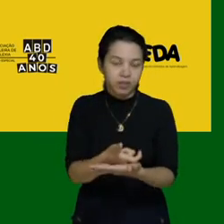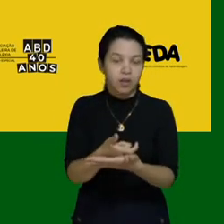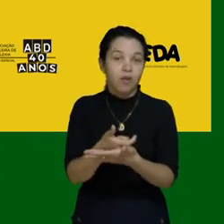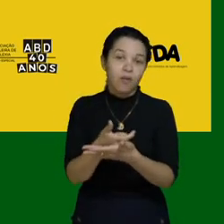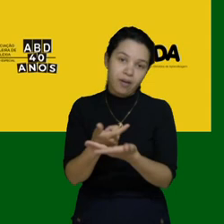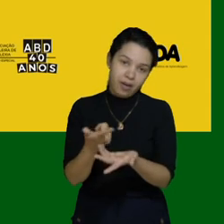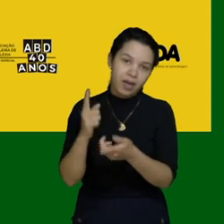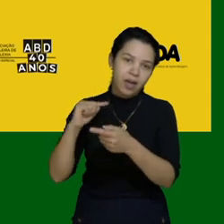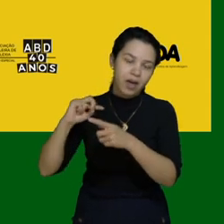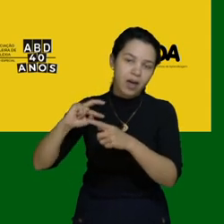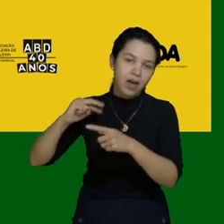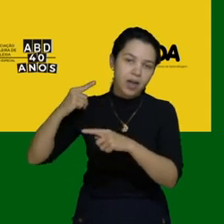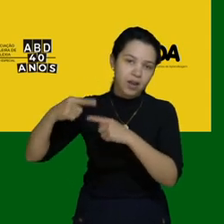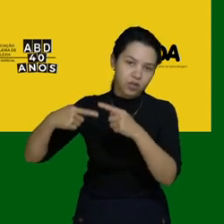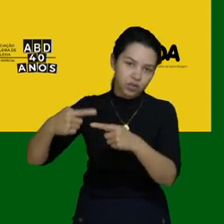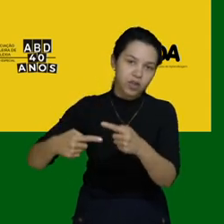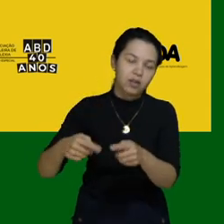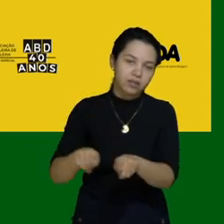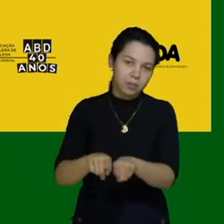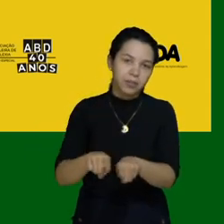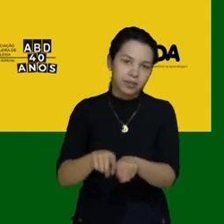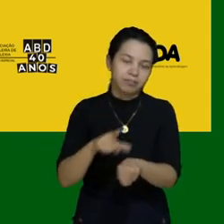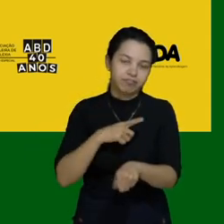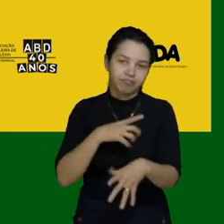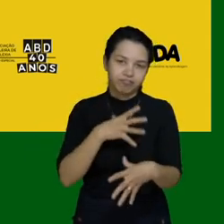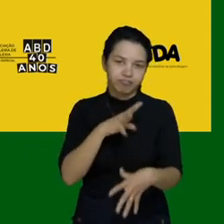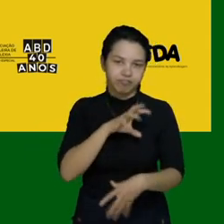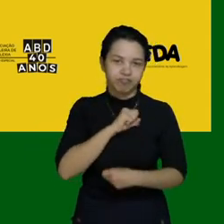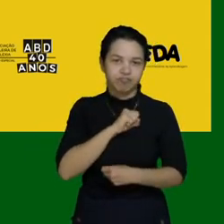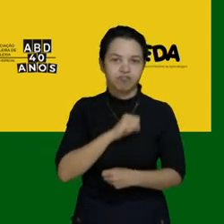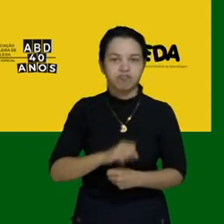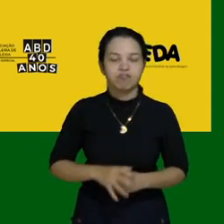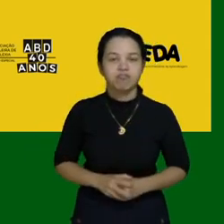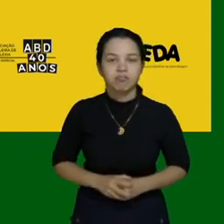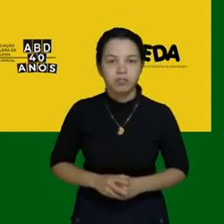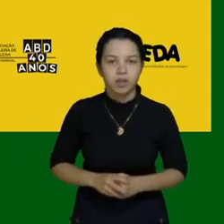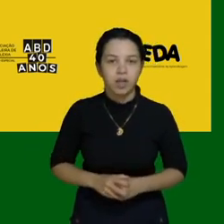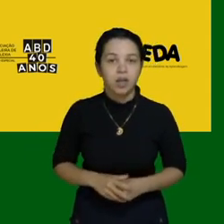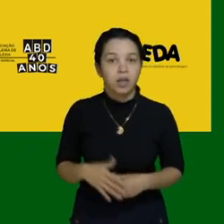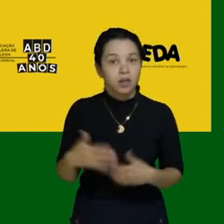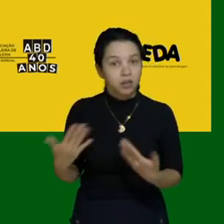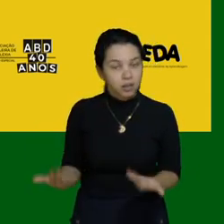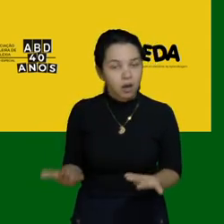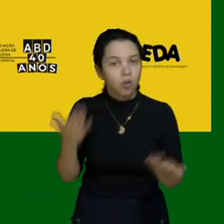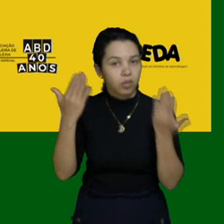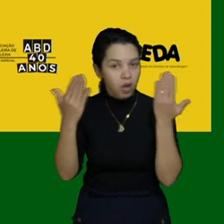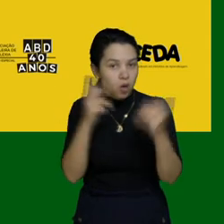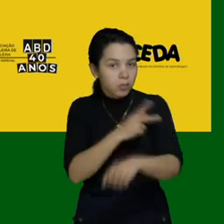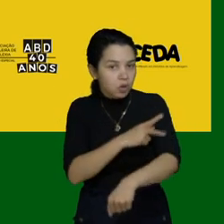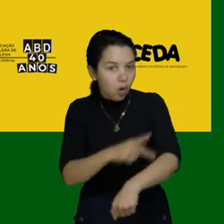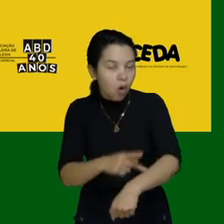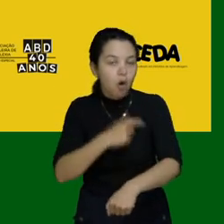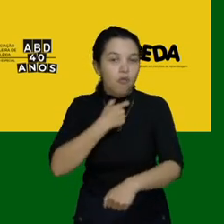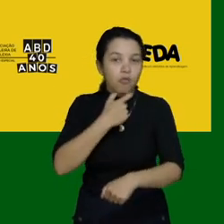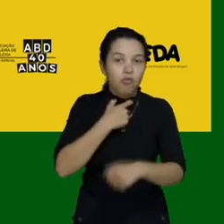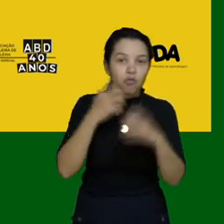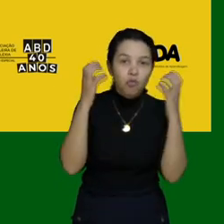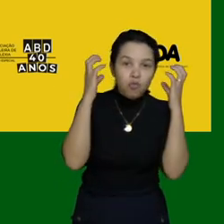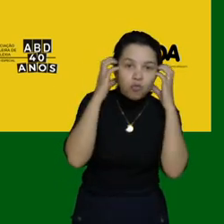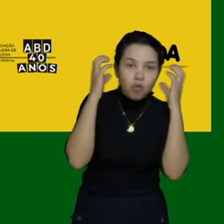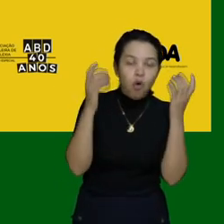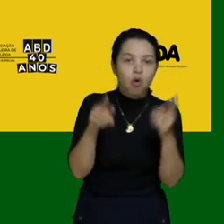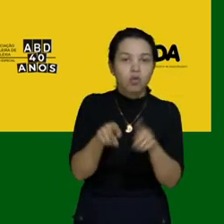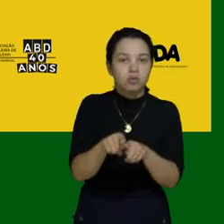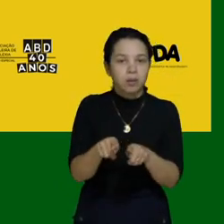né então avaliação que nemes falou né equipe neuropsicóloga fono psicopedagoga né E por que todos